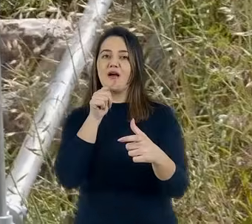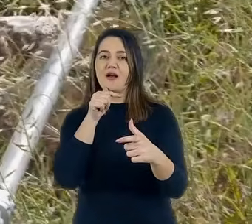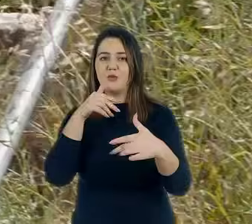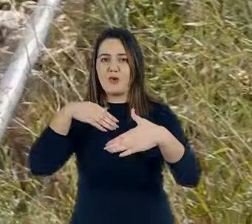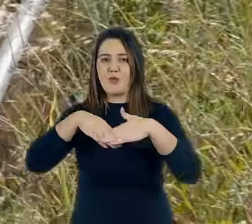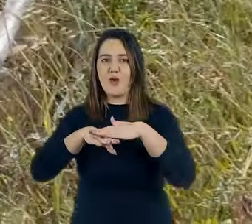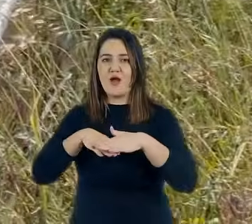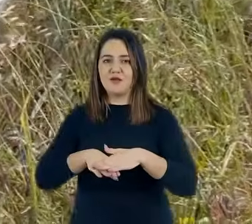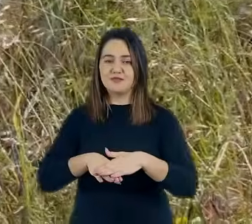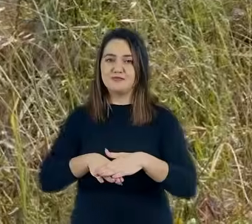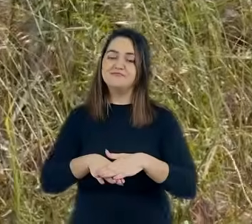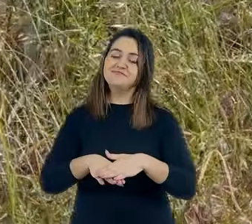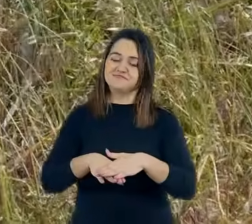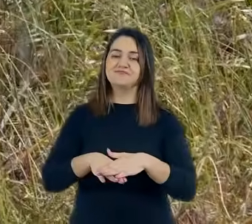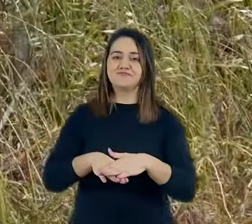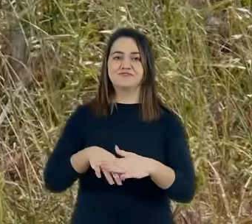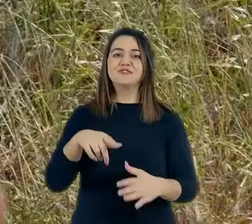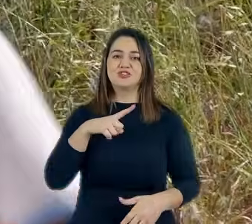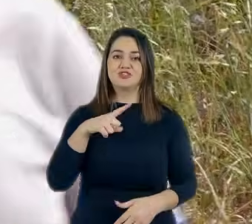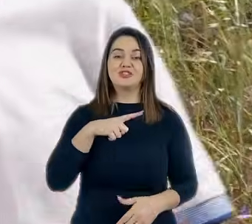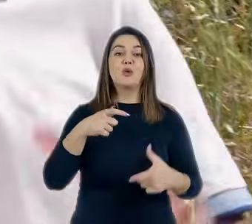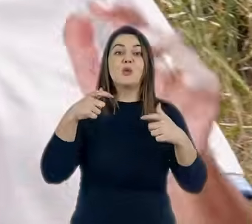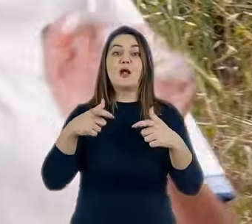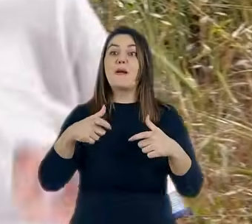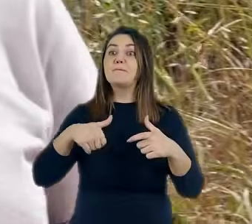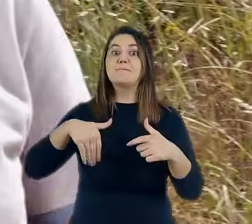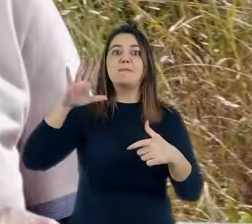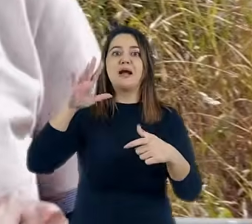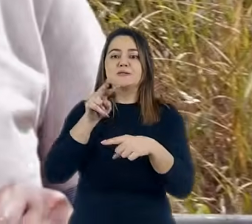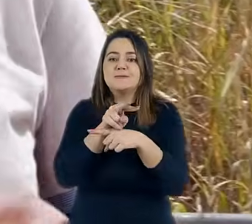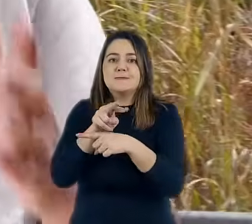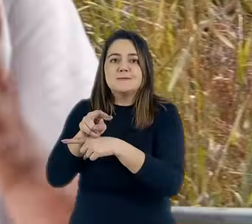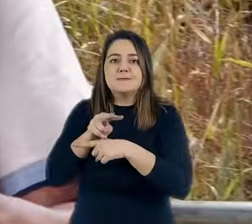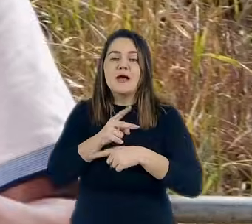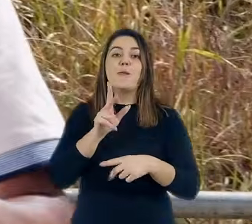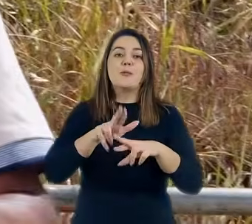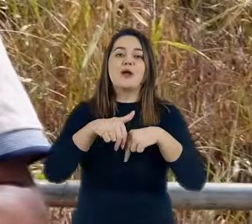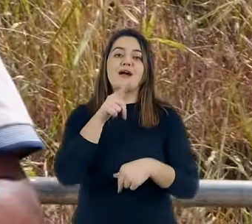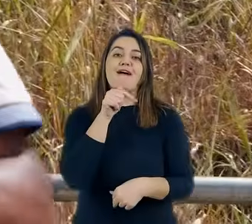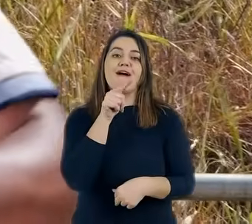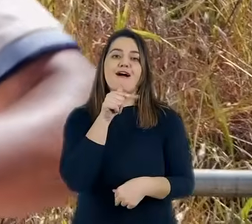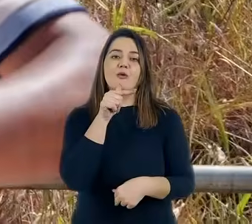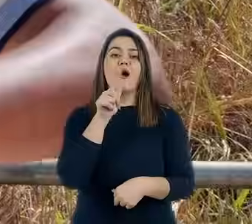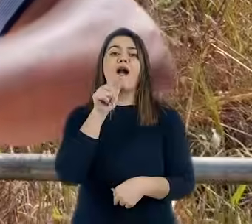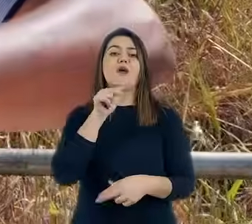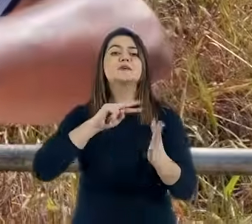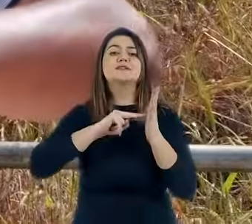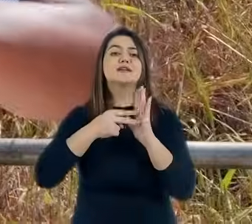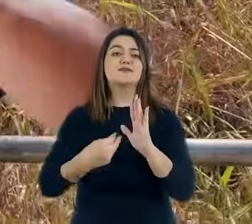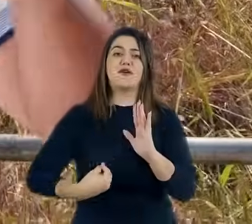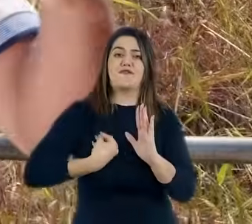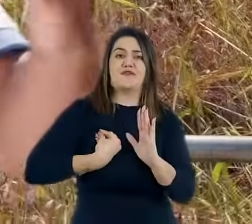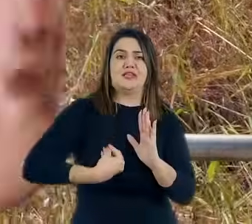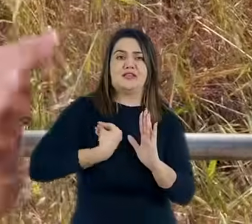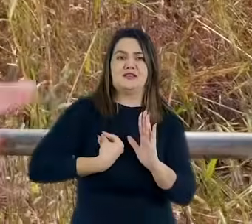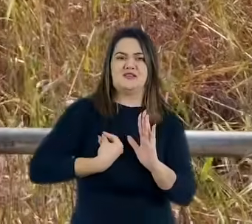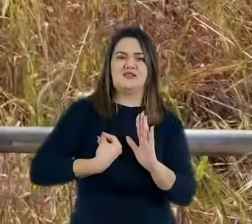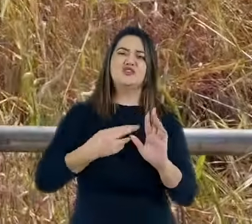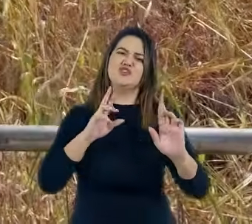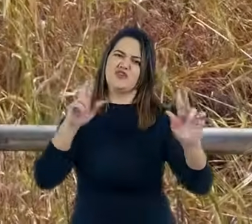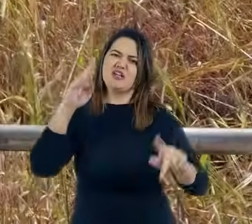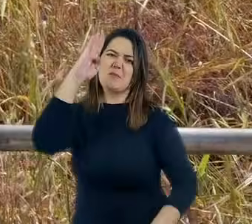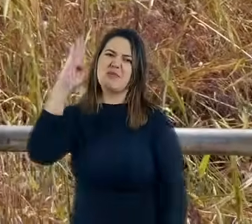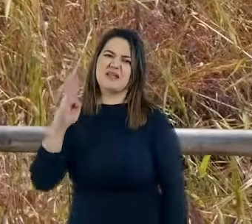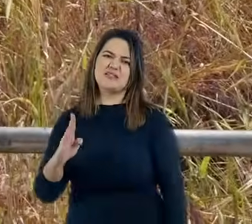Provavelmente. Este era o lugar mais bem preservado, porque a água é vida. E aqui não há água com abundância como nós temos